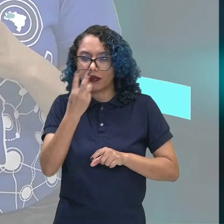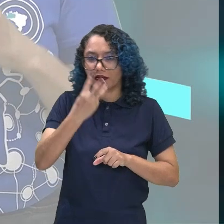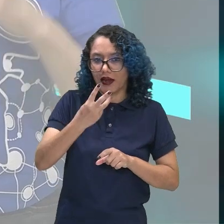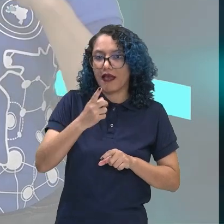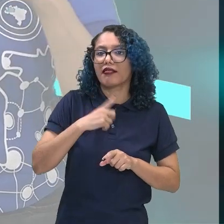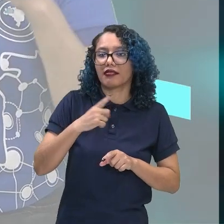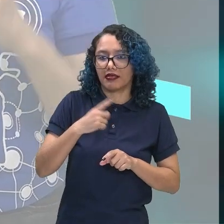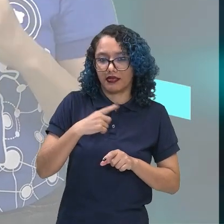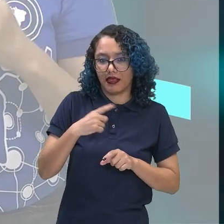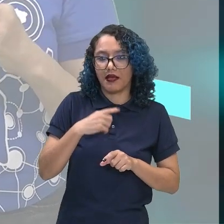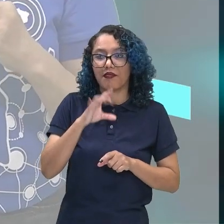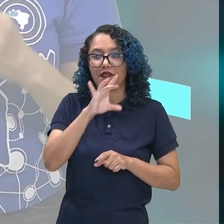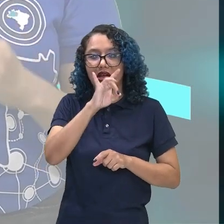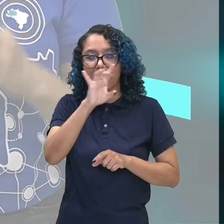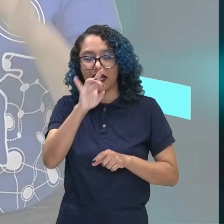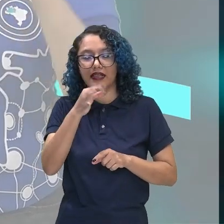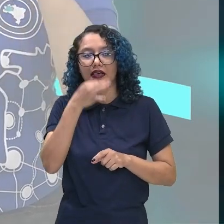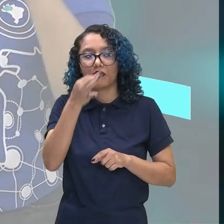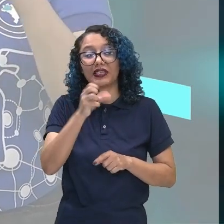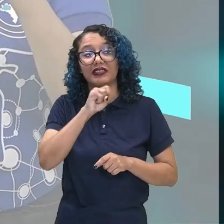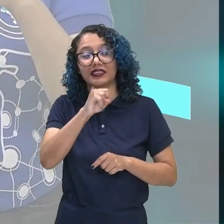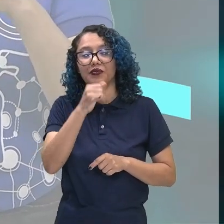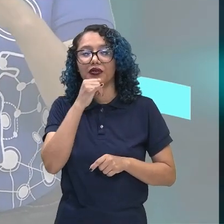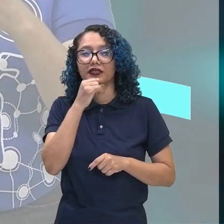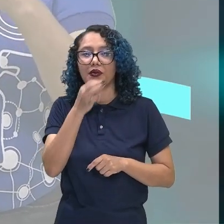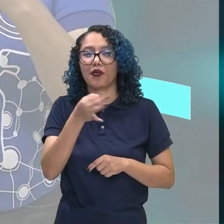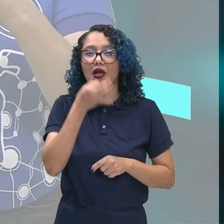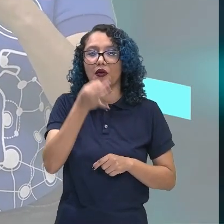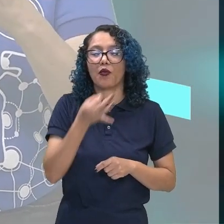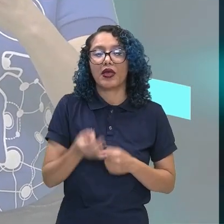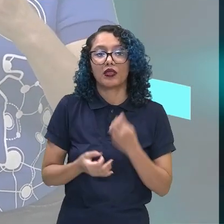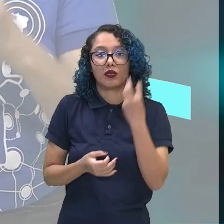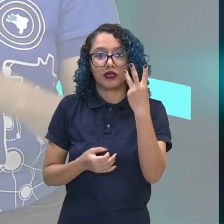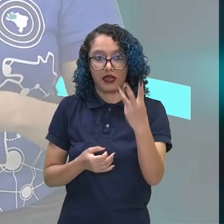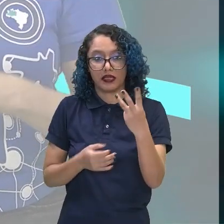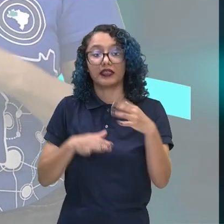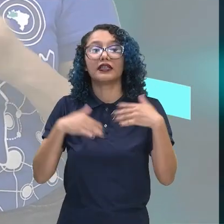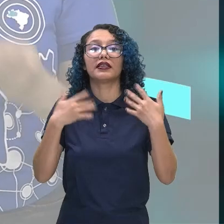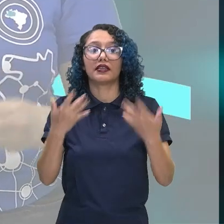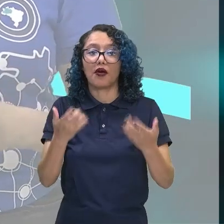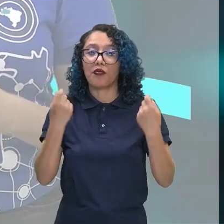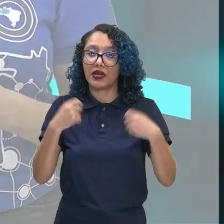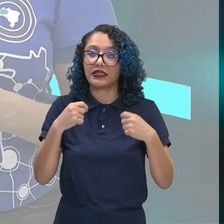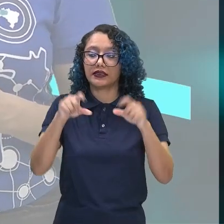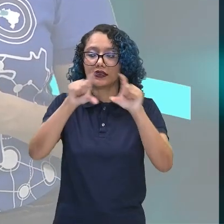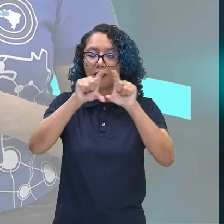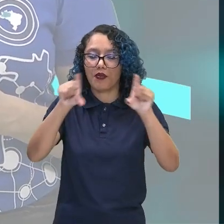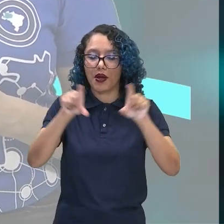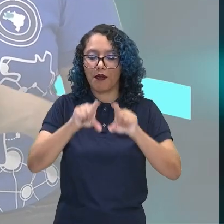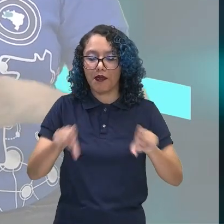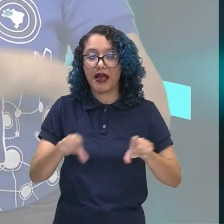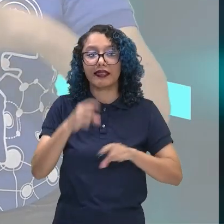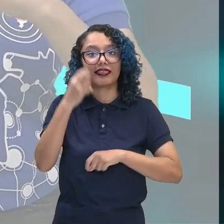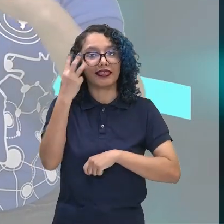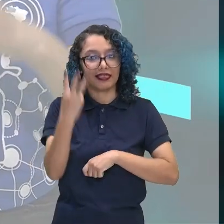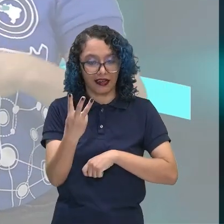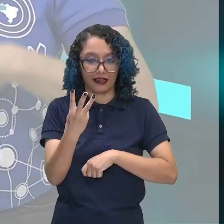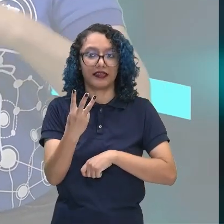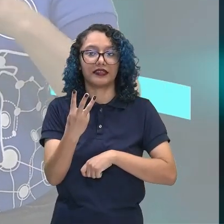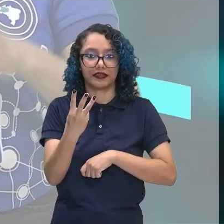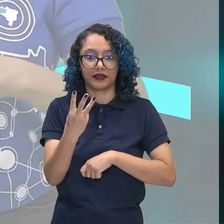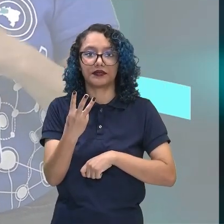Você tem 3 argumentos, você vai usar um parágrafo para defender cada um deles, para não ficar